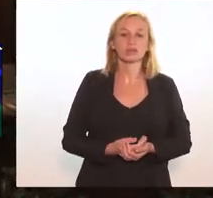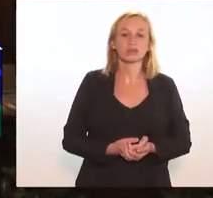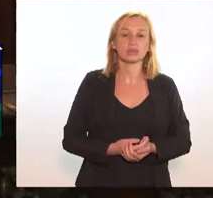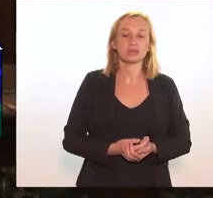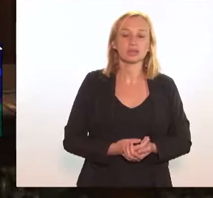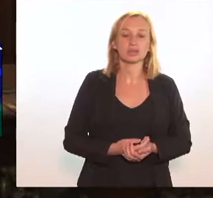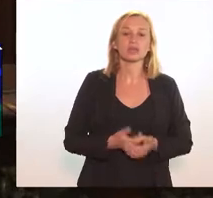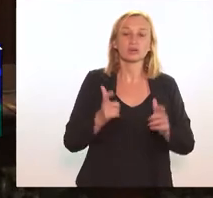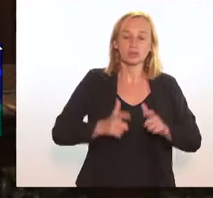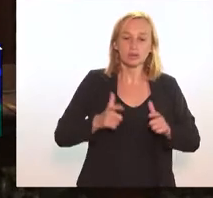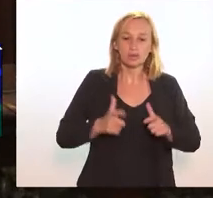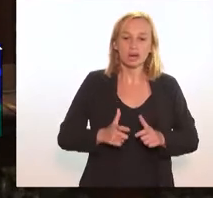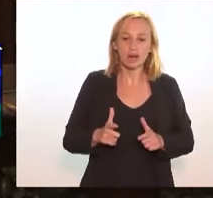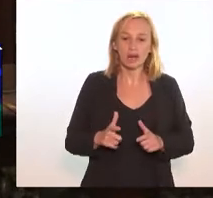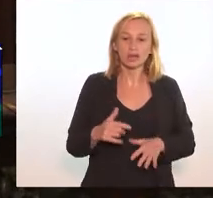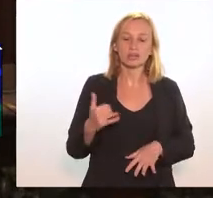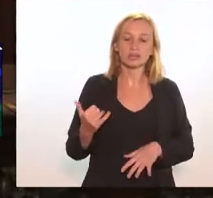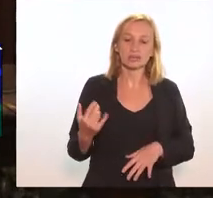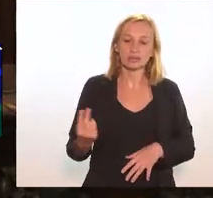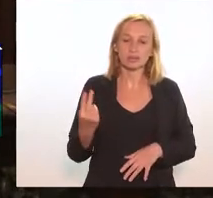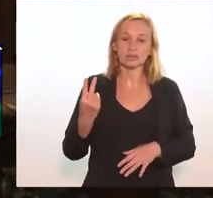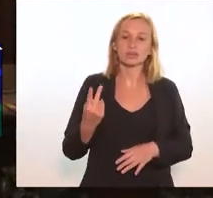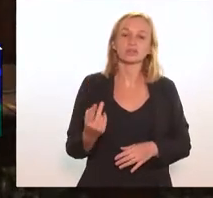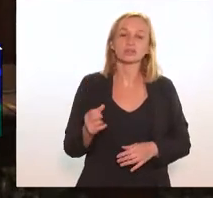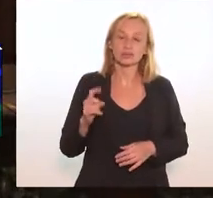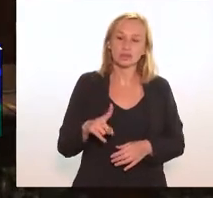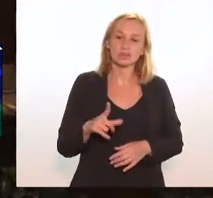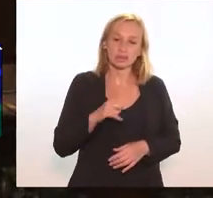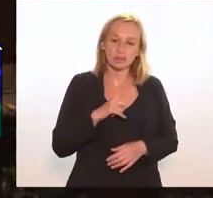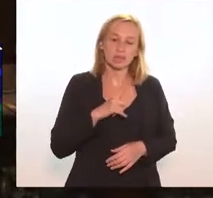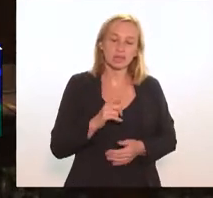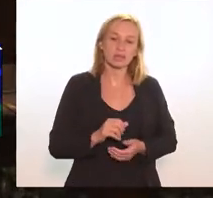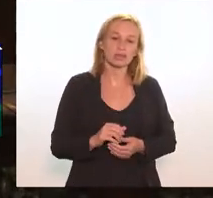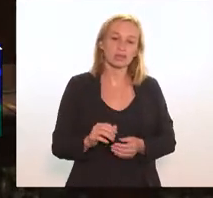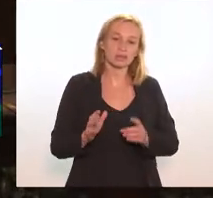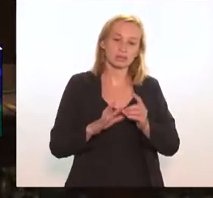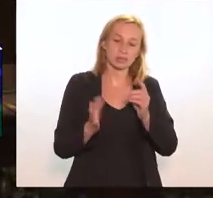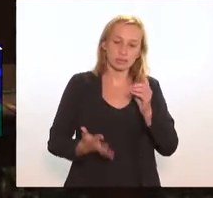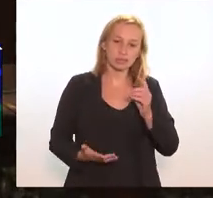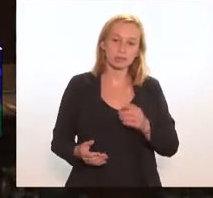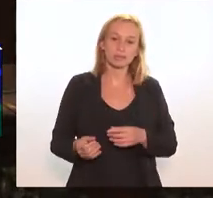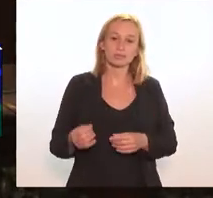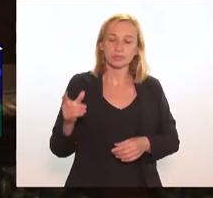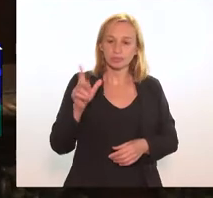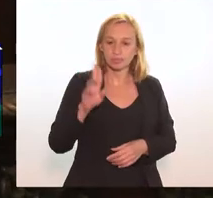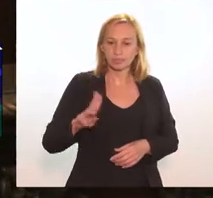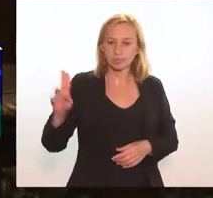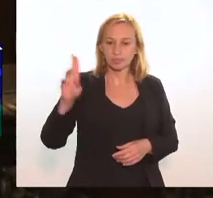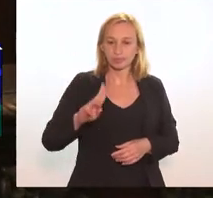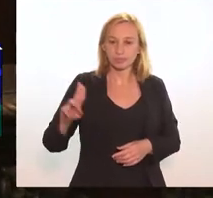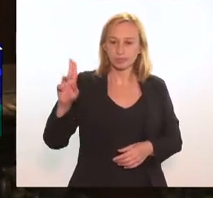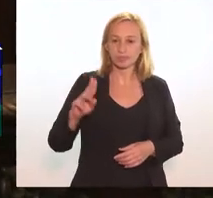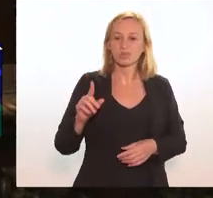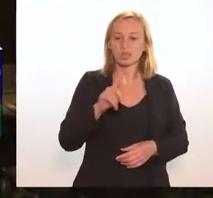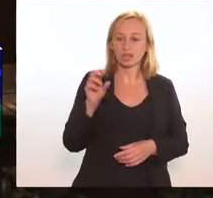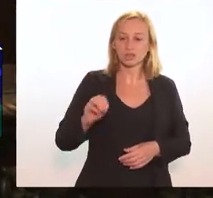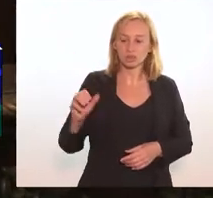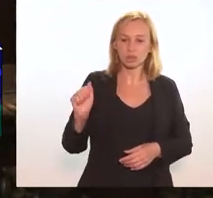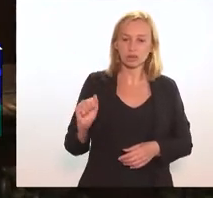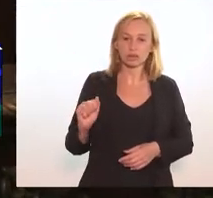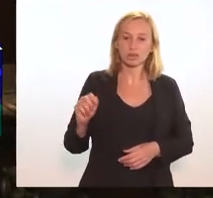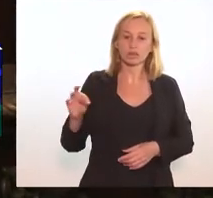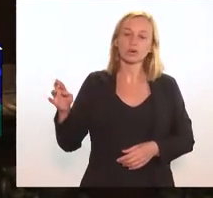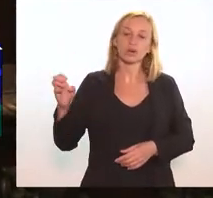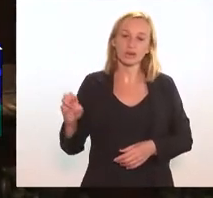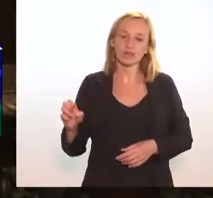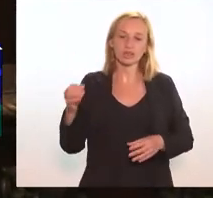ainda é um ambiente muito elitizado. Portanto, ainda tem esse simbolismo e, sobretudo, o fato de ser uma universidade da Zona Oeste, sediada em